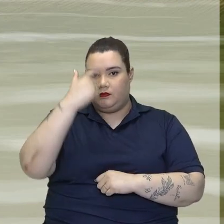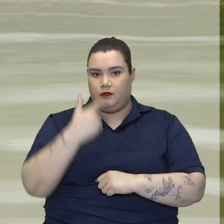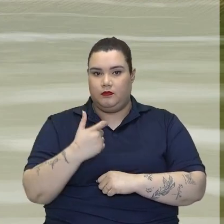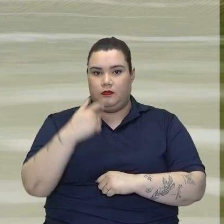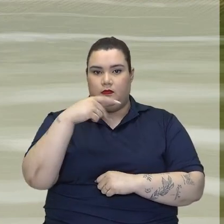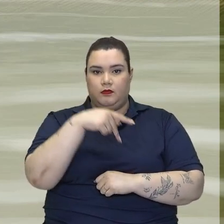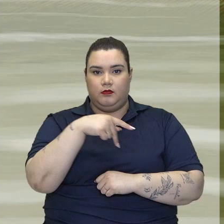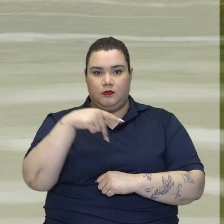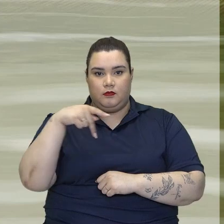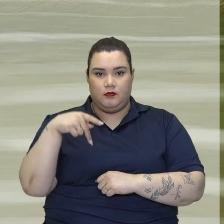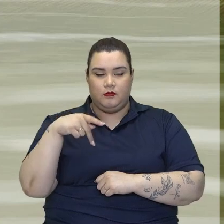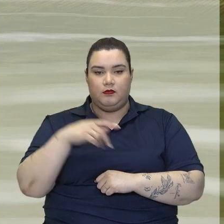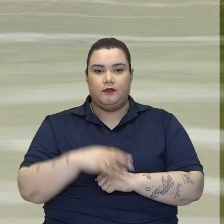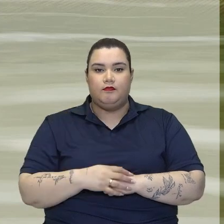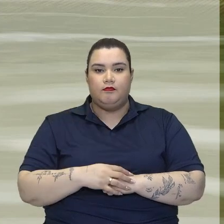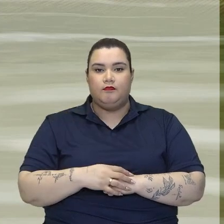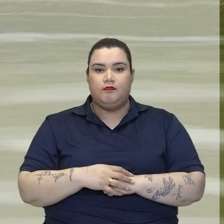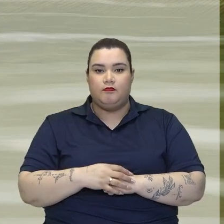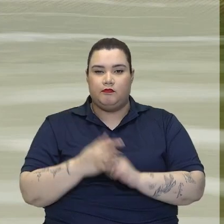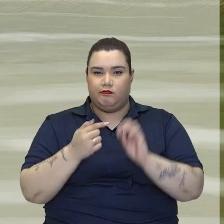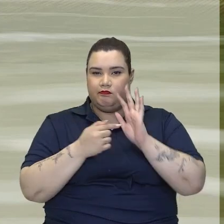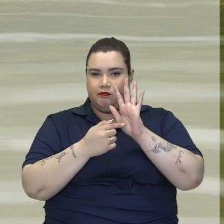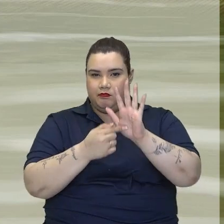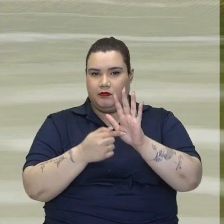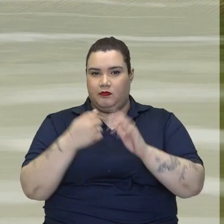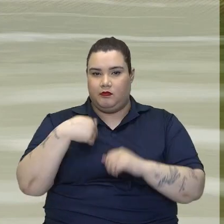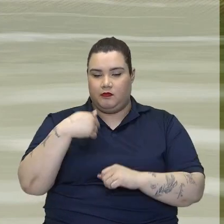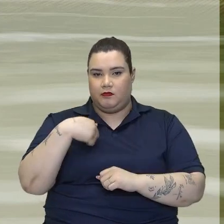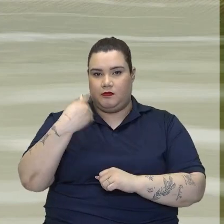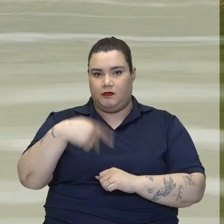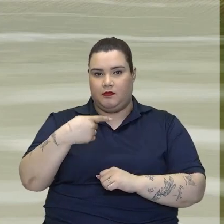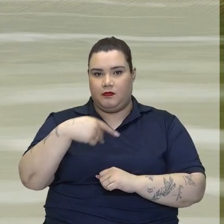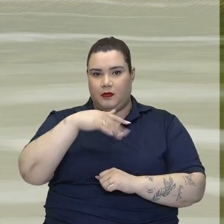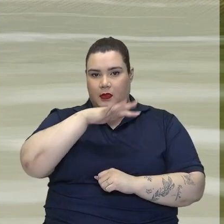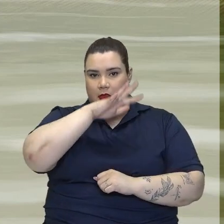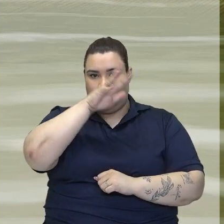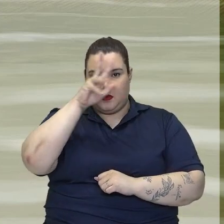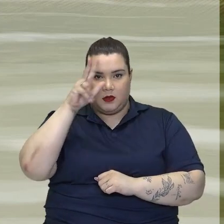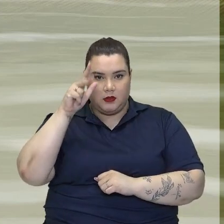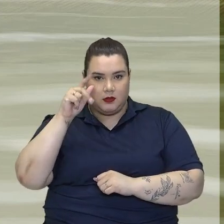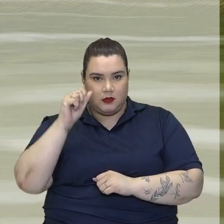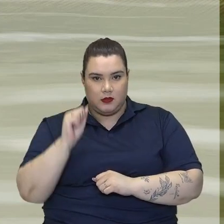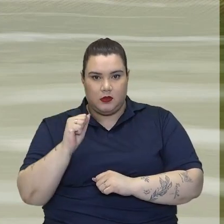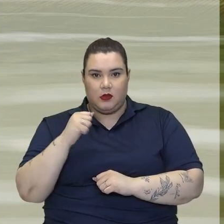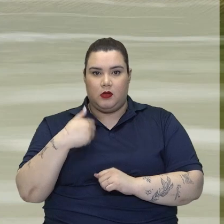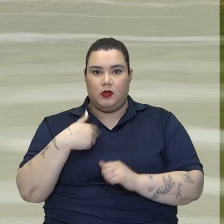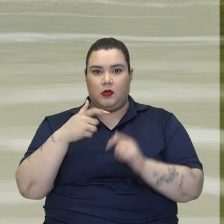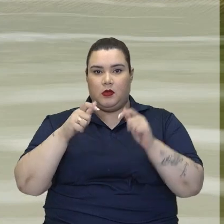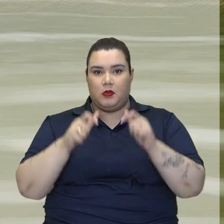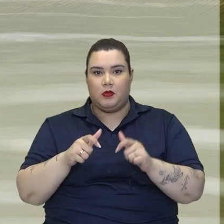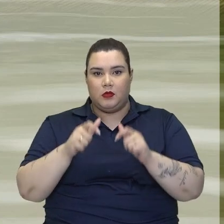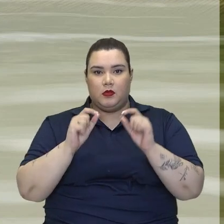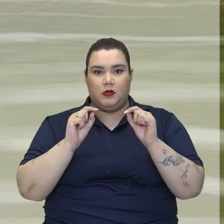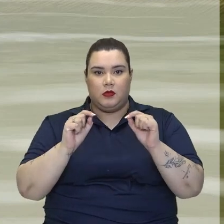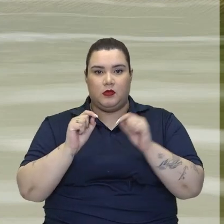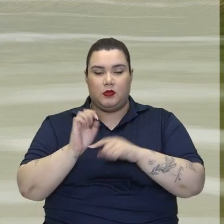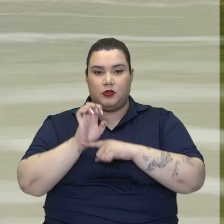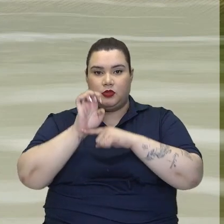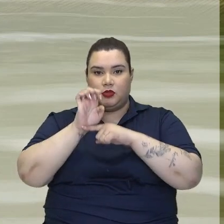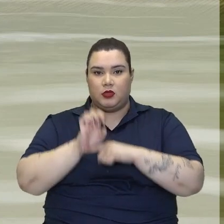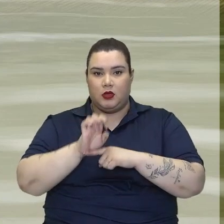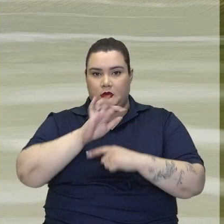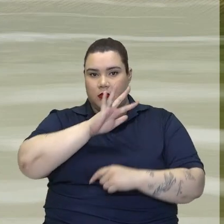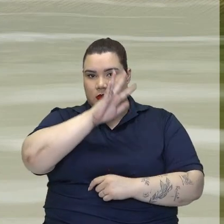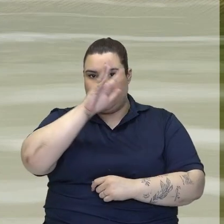olha só, eu já disse que eu sou amazonense, que eu sou manauense, que eu estou no estado do Amazonas,